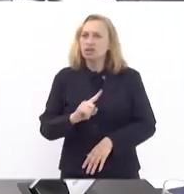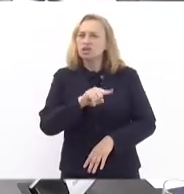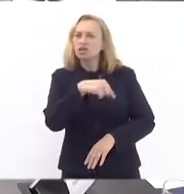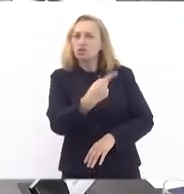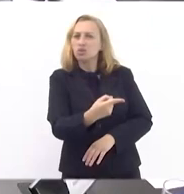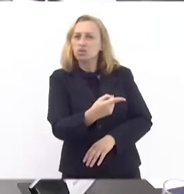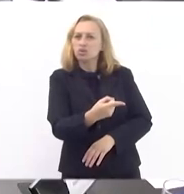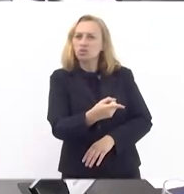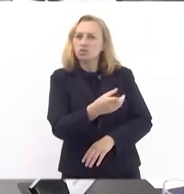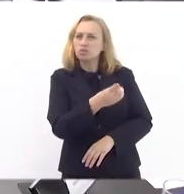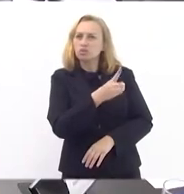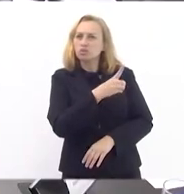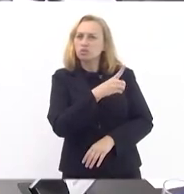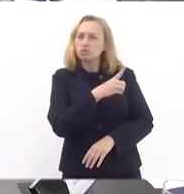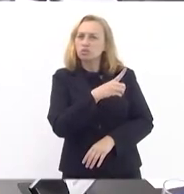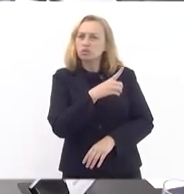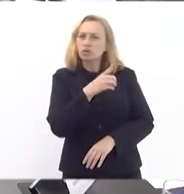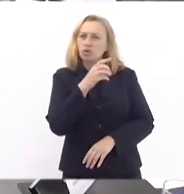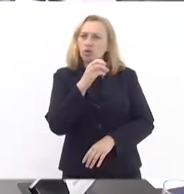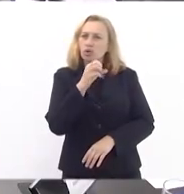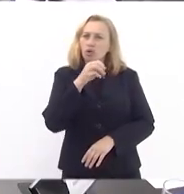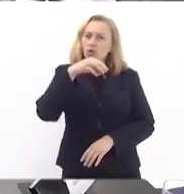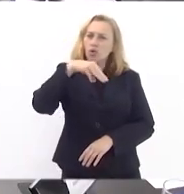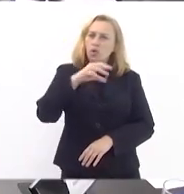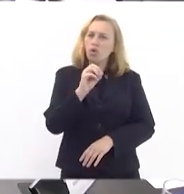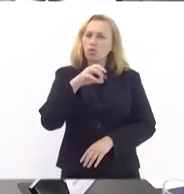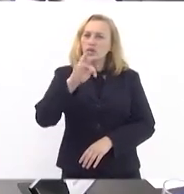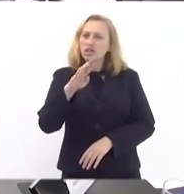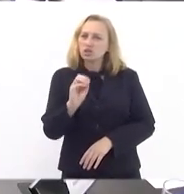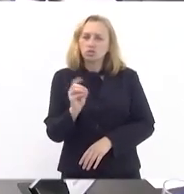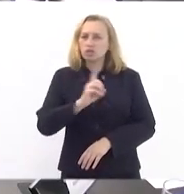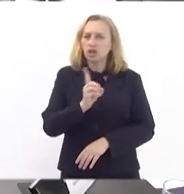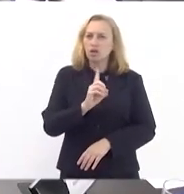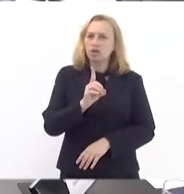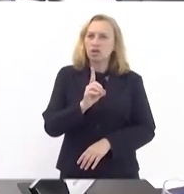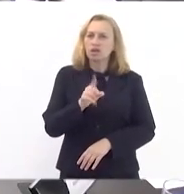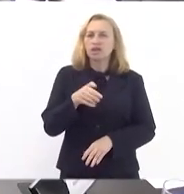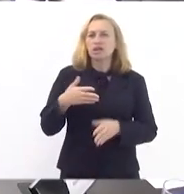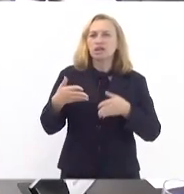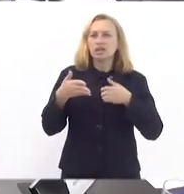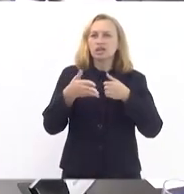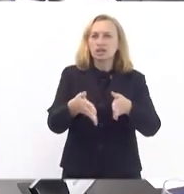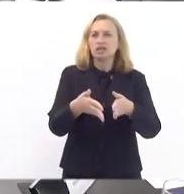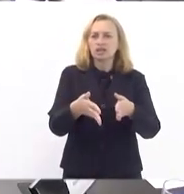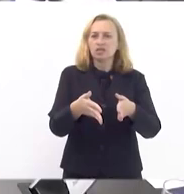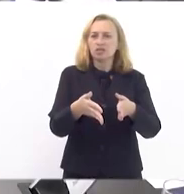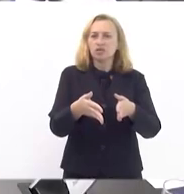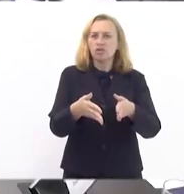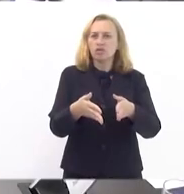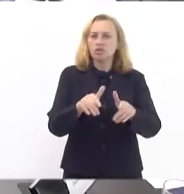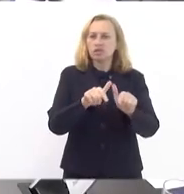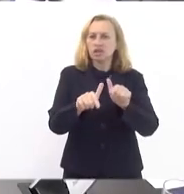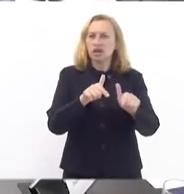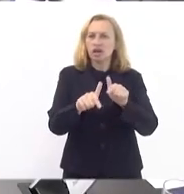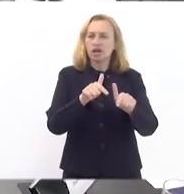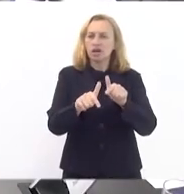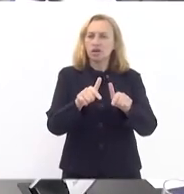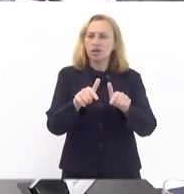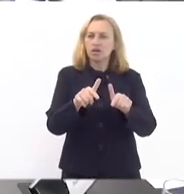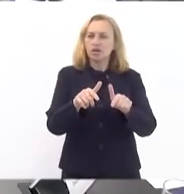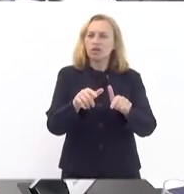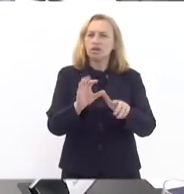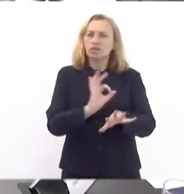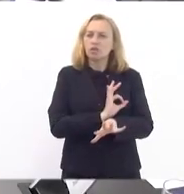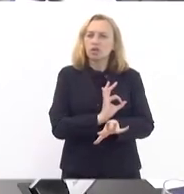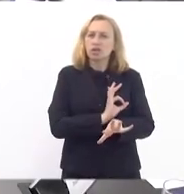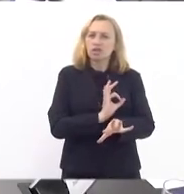outro comando não não não ele trabalham ele não seria comando eles são direcionado para aquele tipo de serviço o serviço depois da